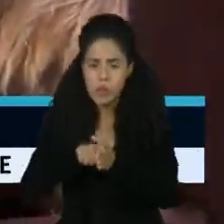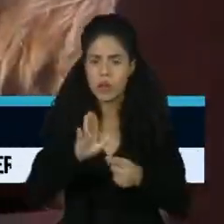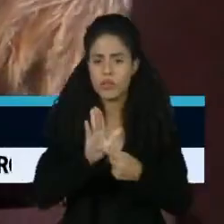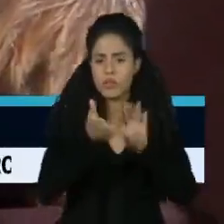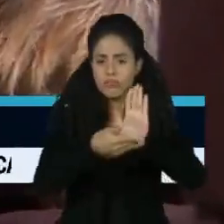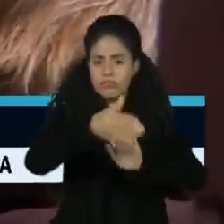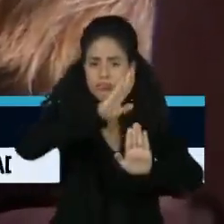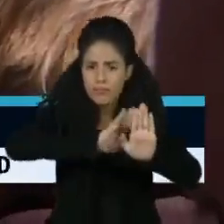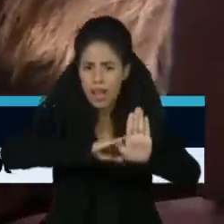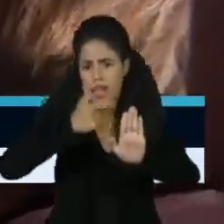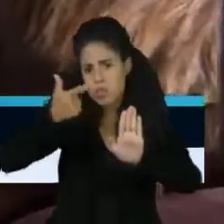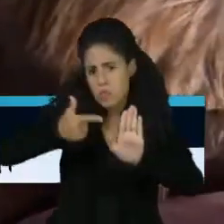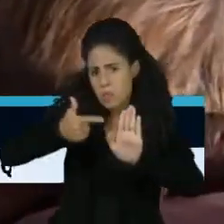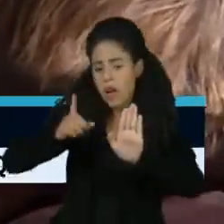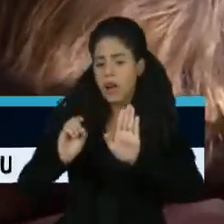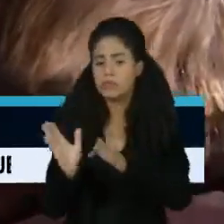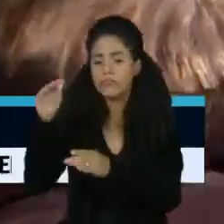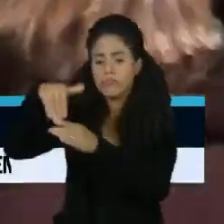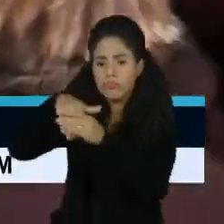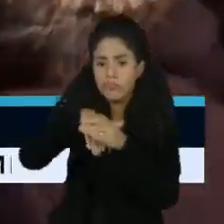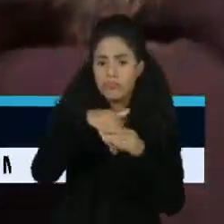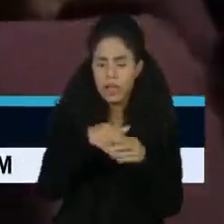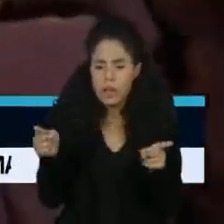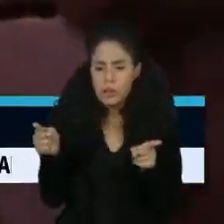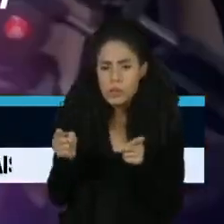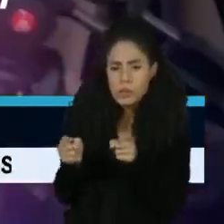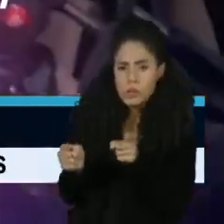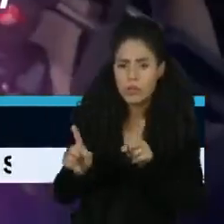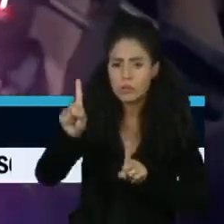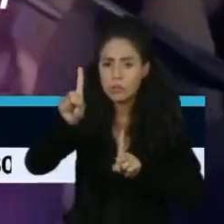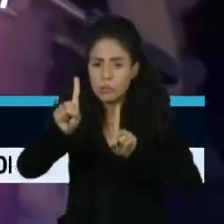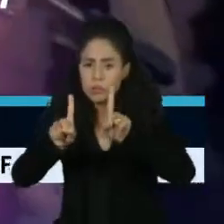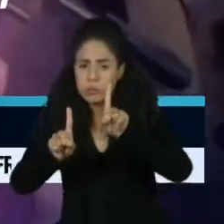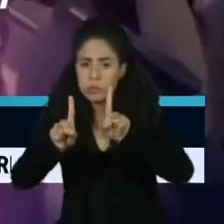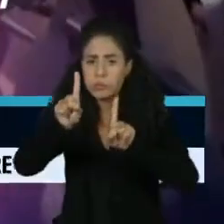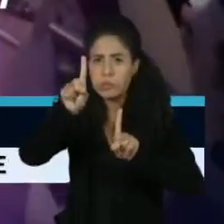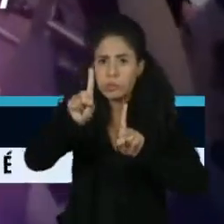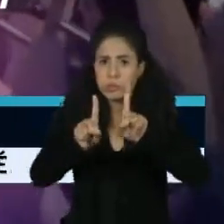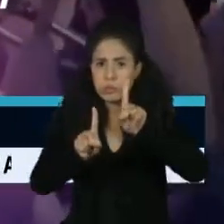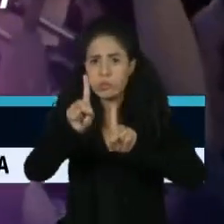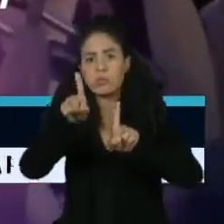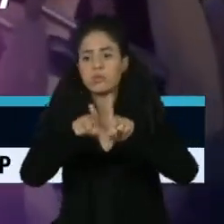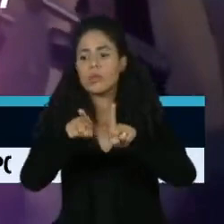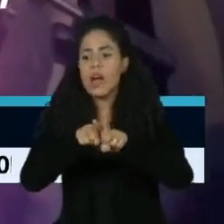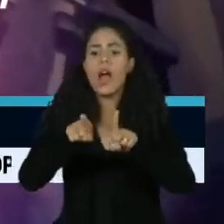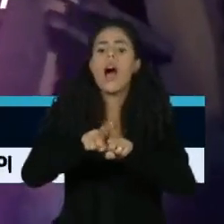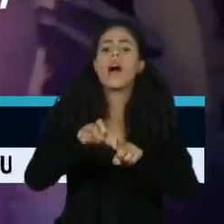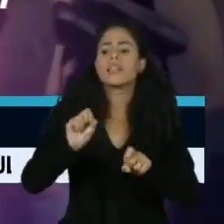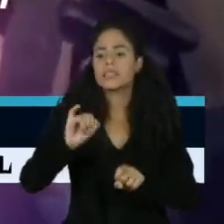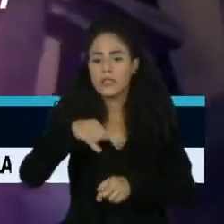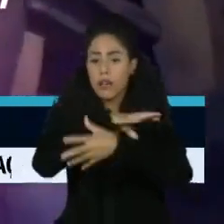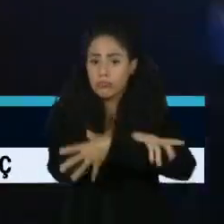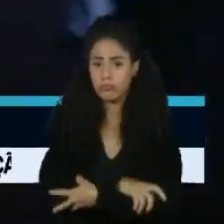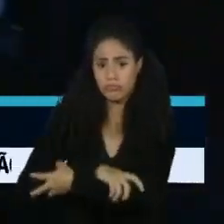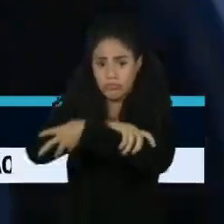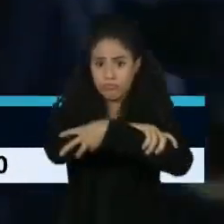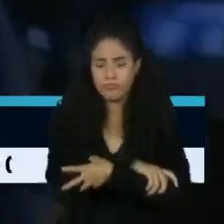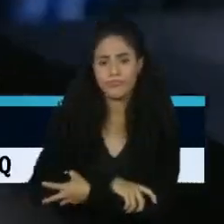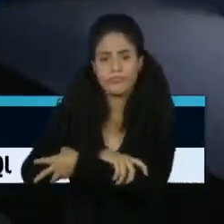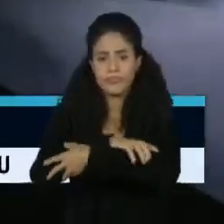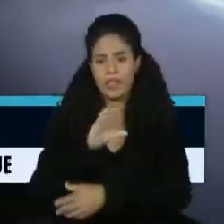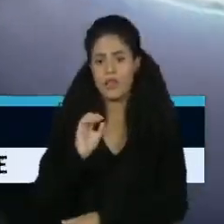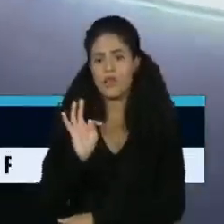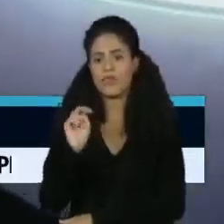o segundo turno Deve ser ainda tão apertado quanto primeiro União Europeia e otan acompanham com apreensão